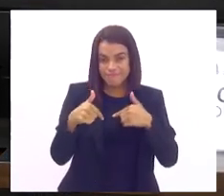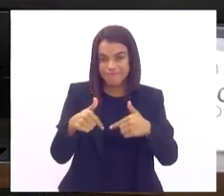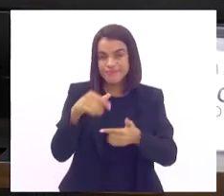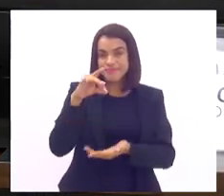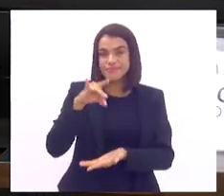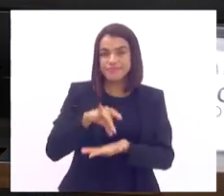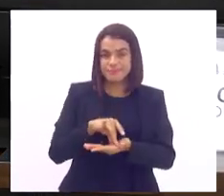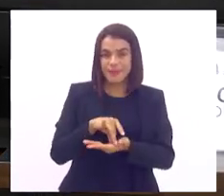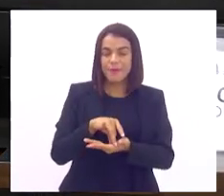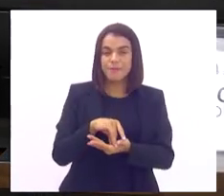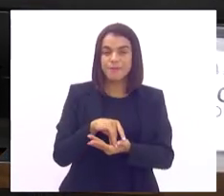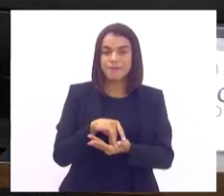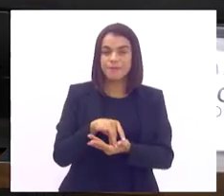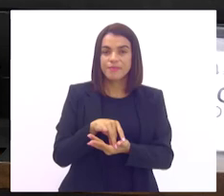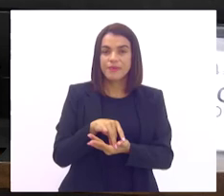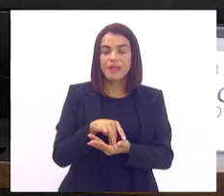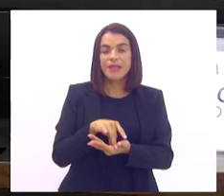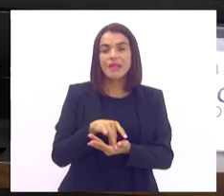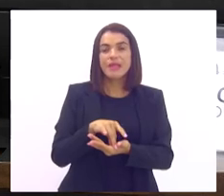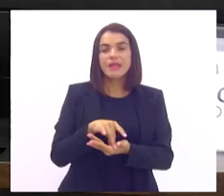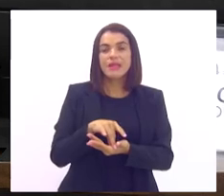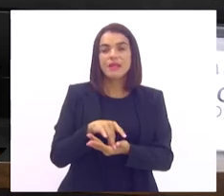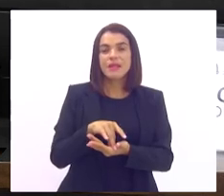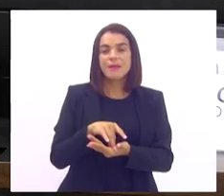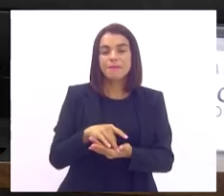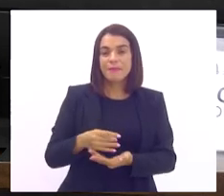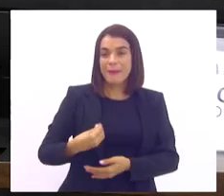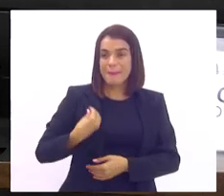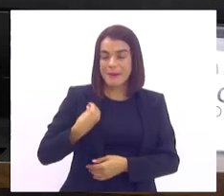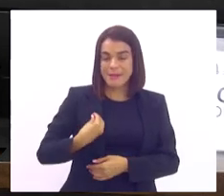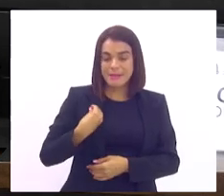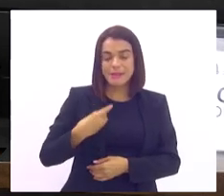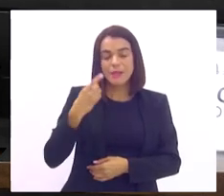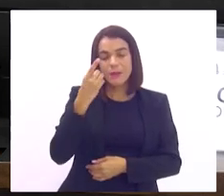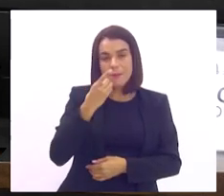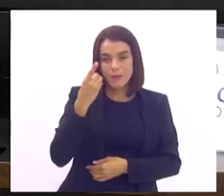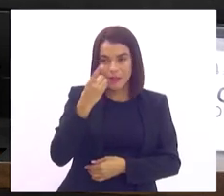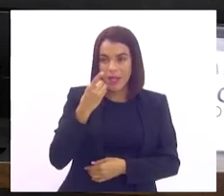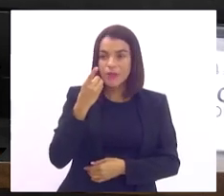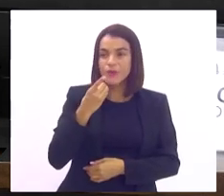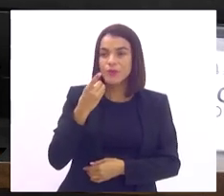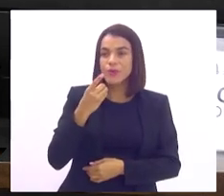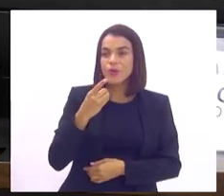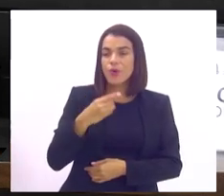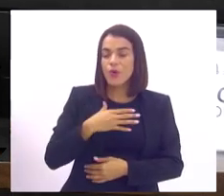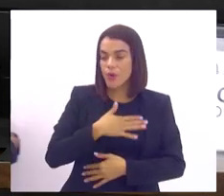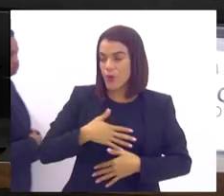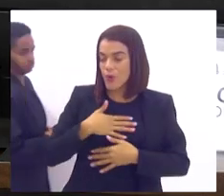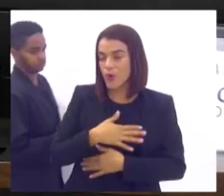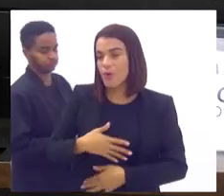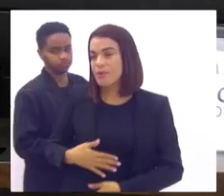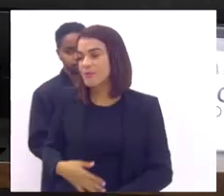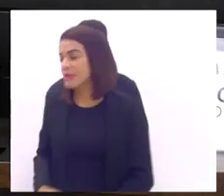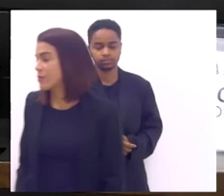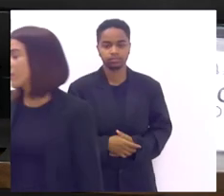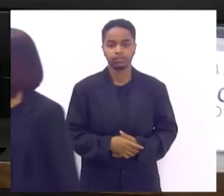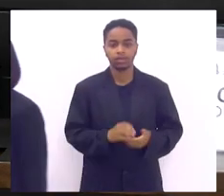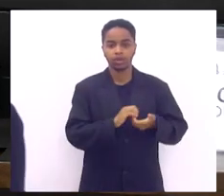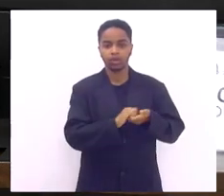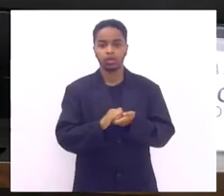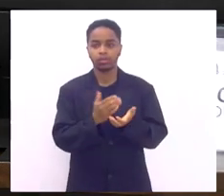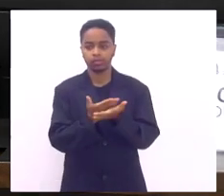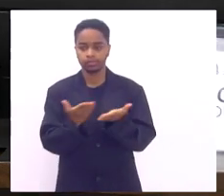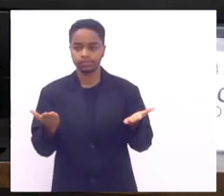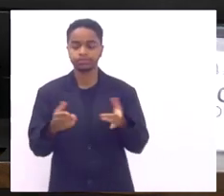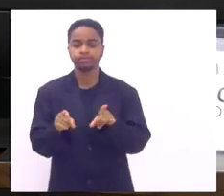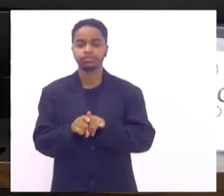aconteçam. E na pessoa do nosso deputado, eu cumprimento a mesa como um todo. Hoje é